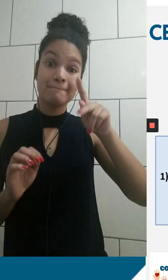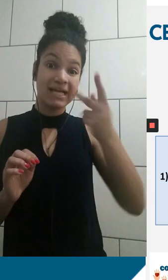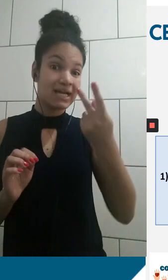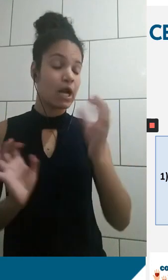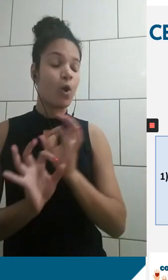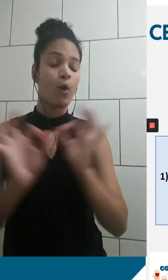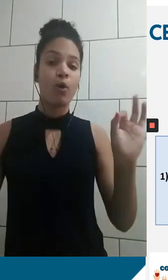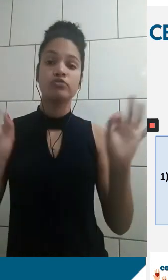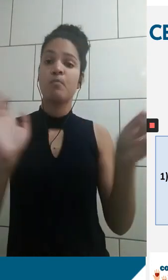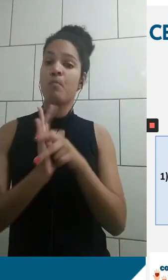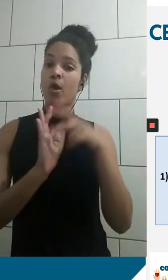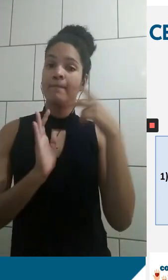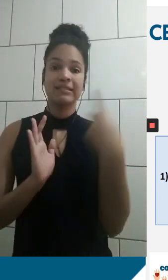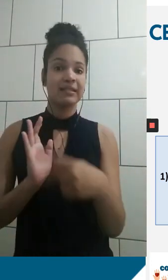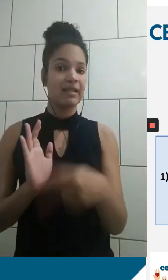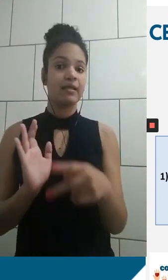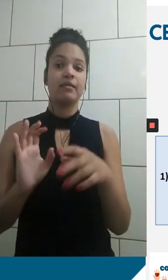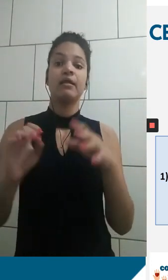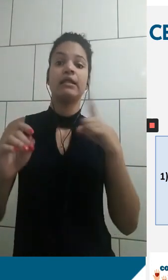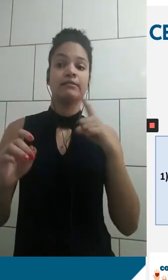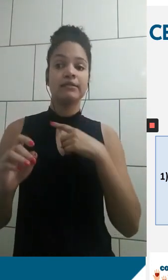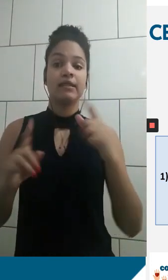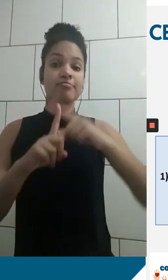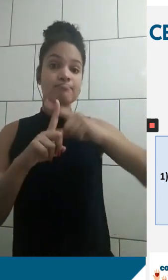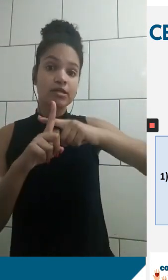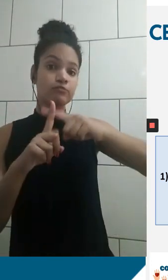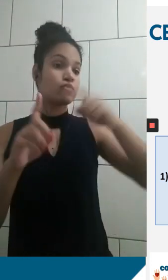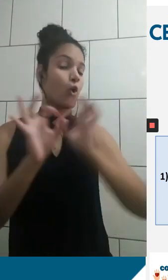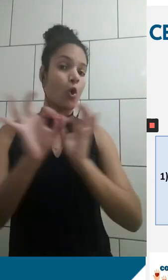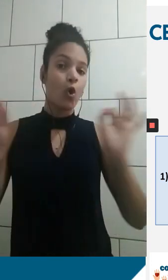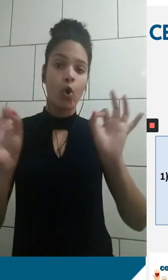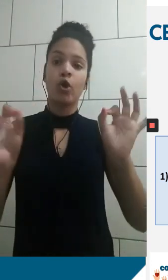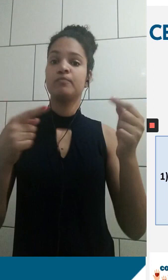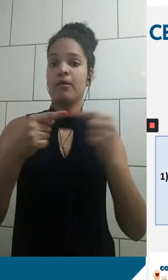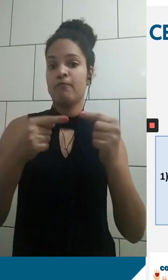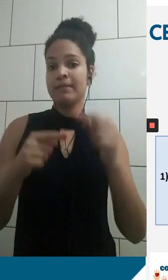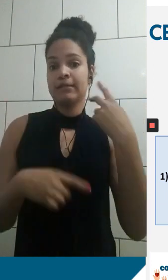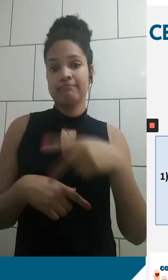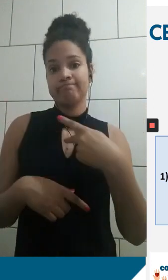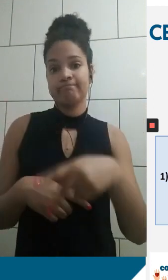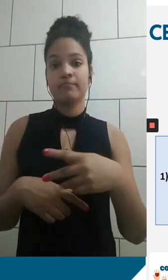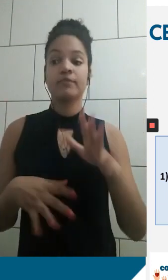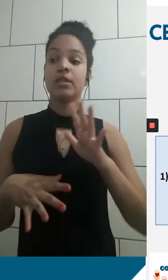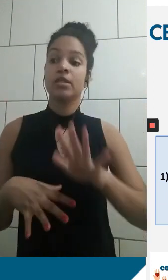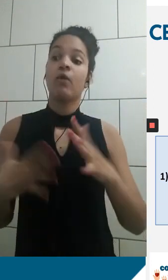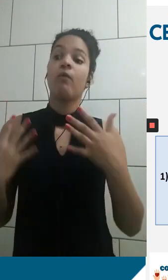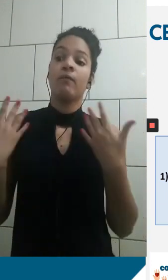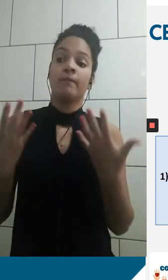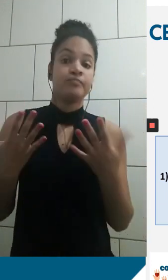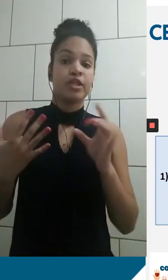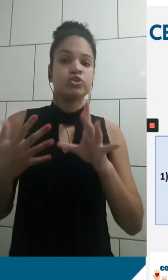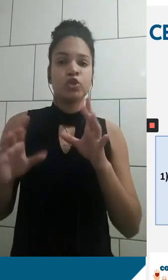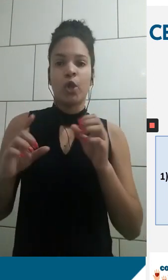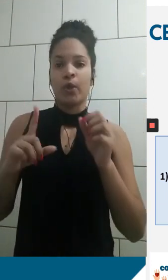de atuação. E é importante, aí eu usei só alguns gráficos interpretativos, aí só para vocês se exercitarem, né,